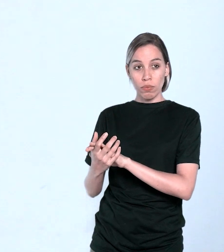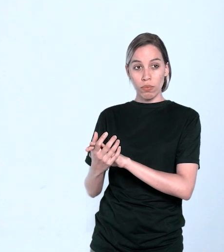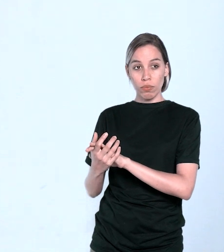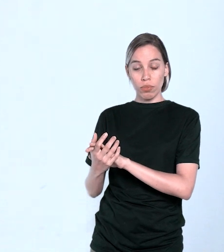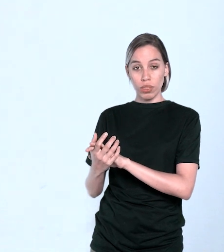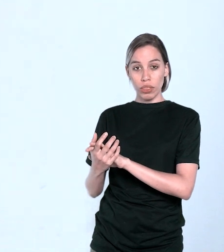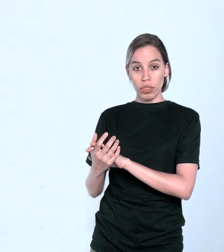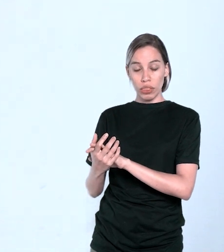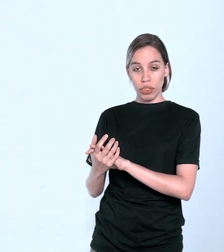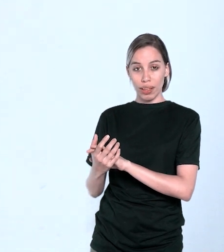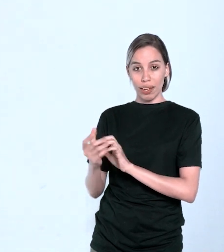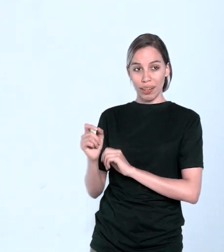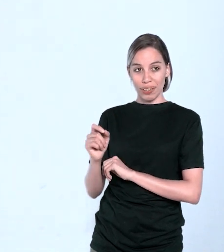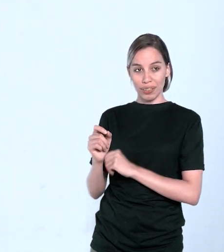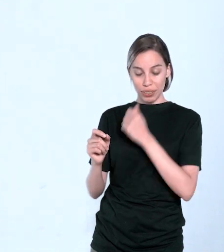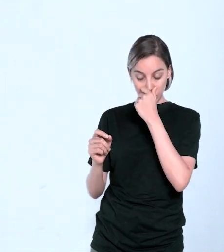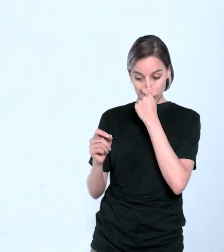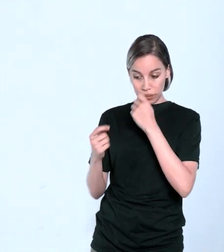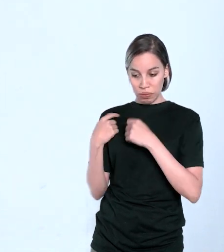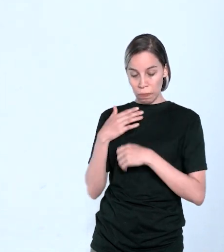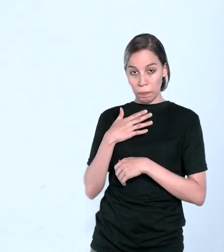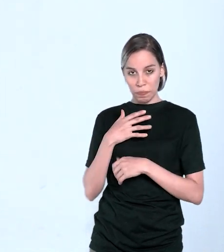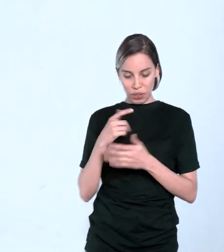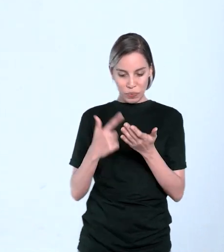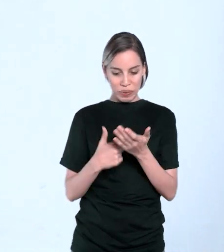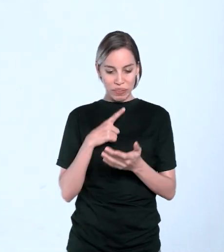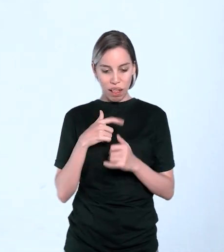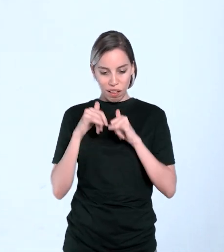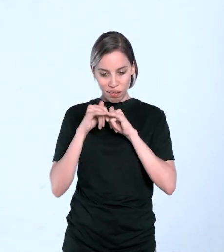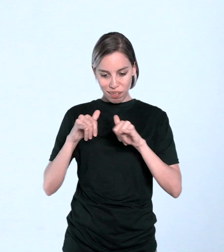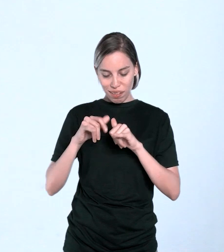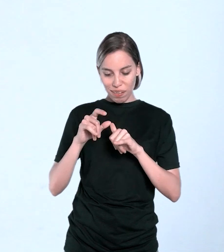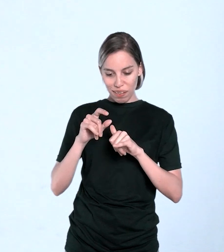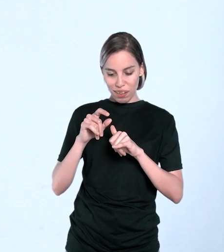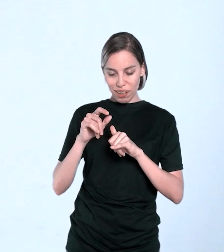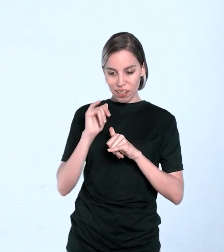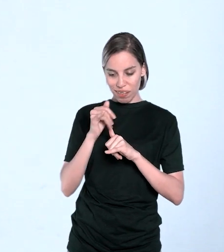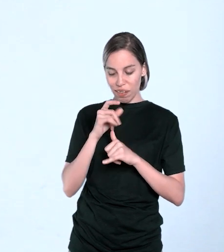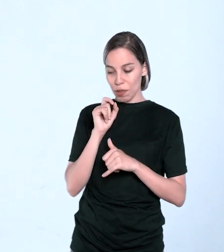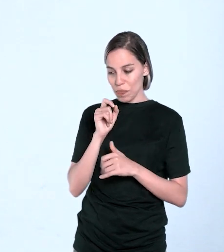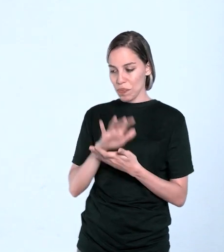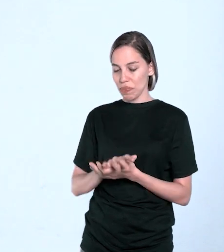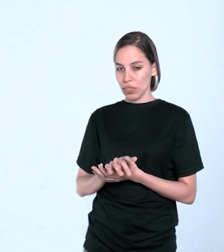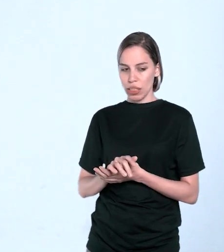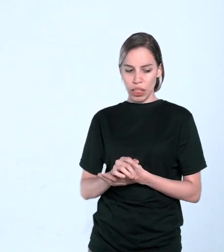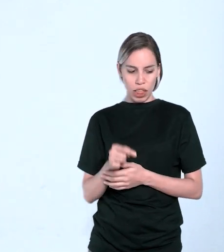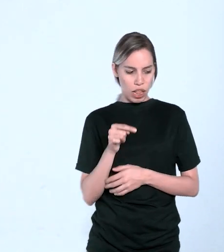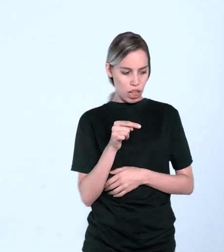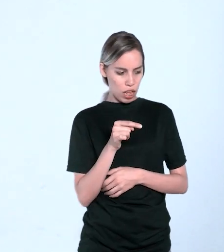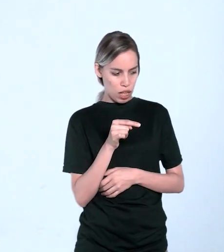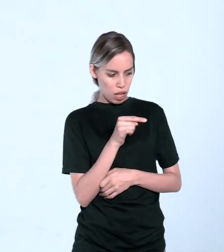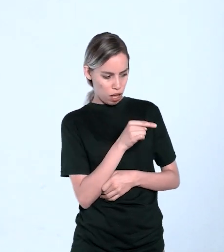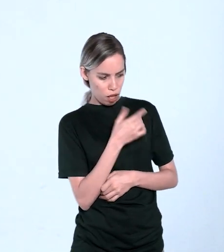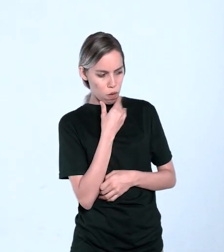narrador irônico que está falando aqui, o narrador irônico. Depois que o Antenor está brigando com a Eurídice